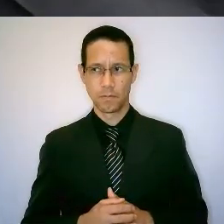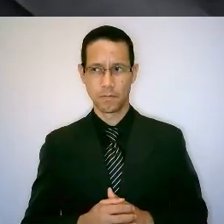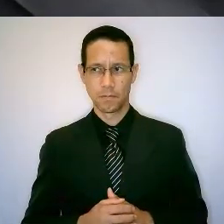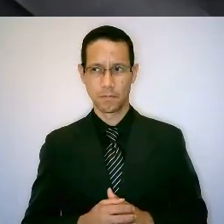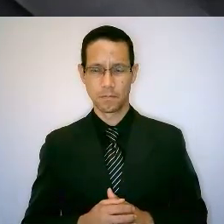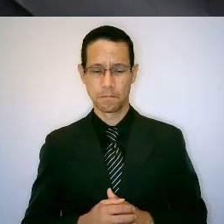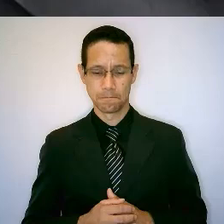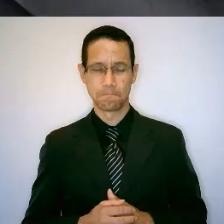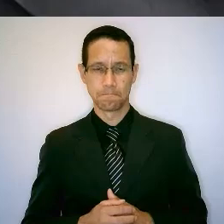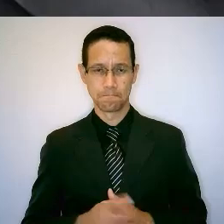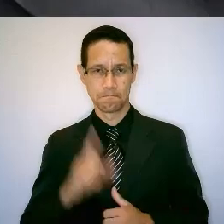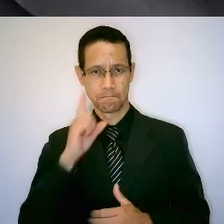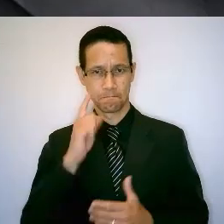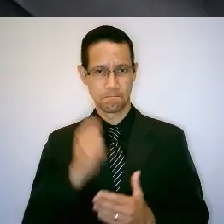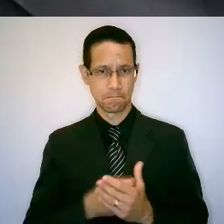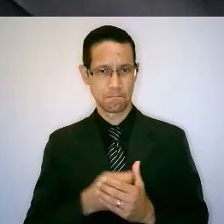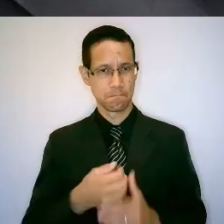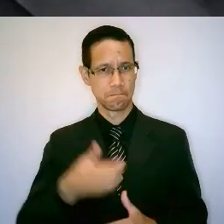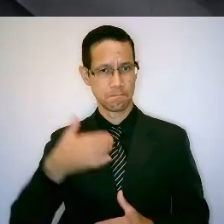jurisprudência